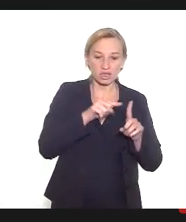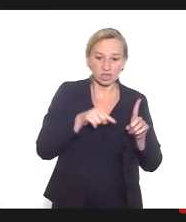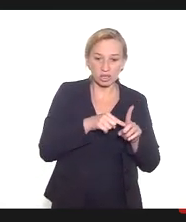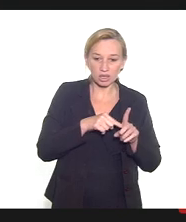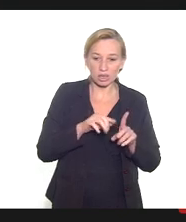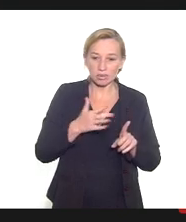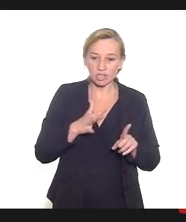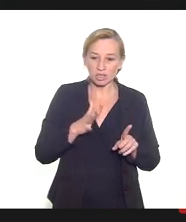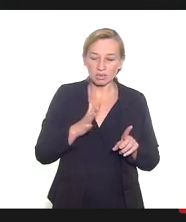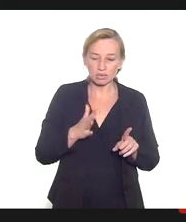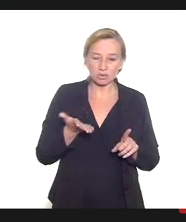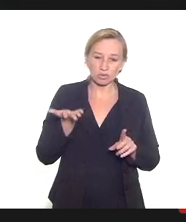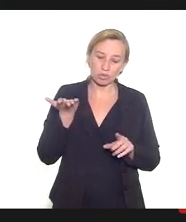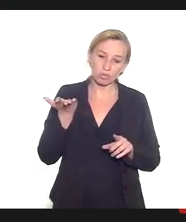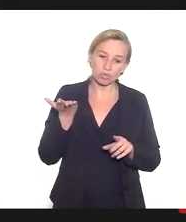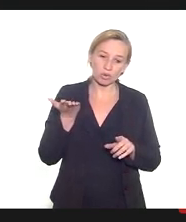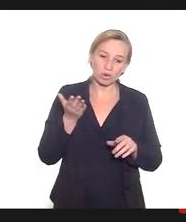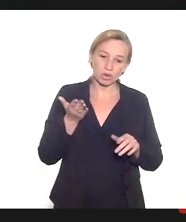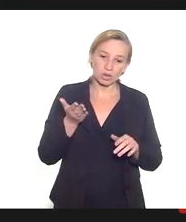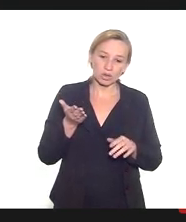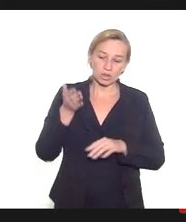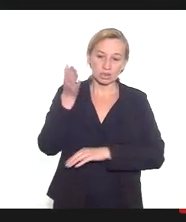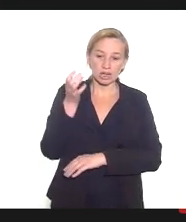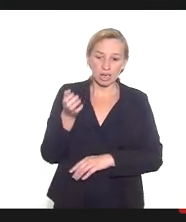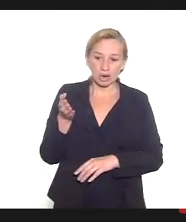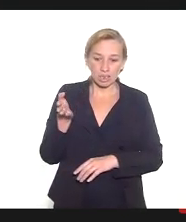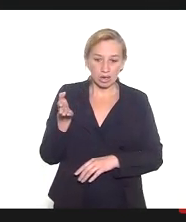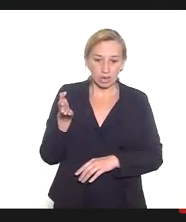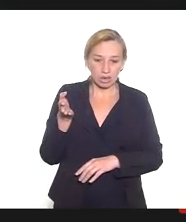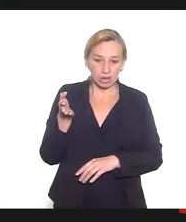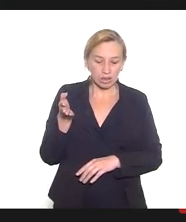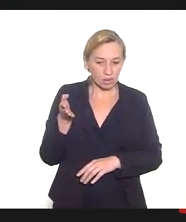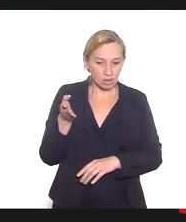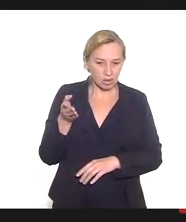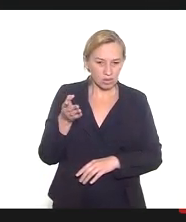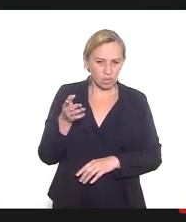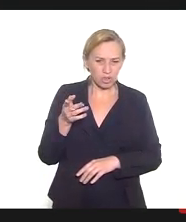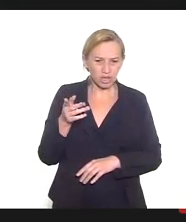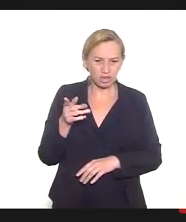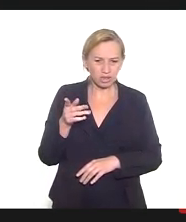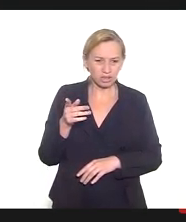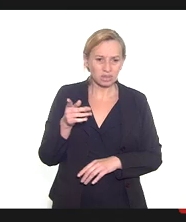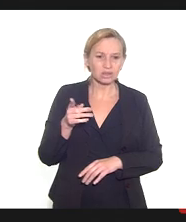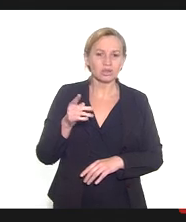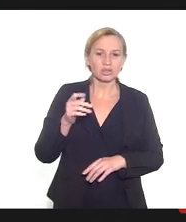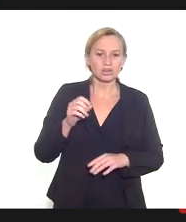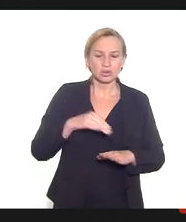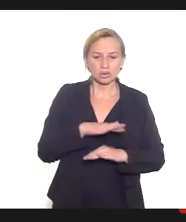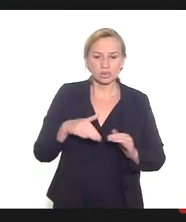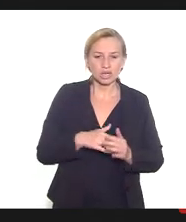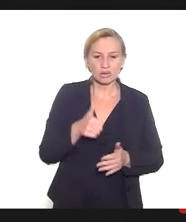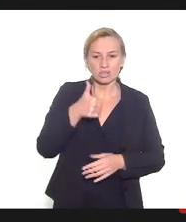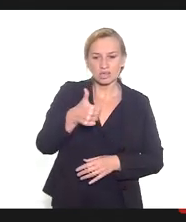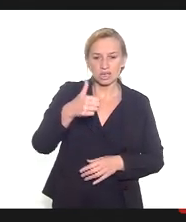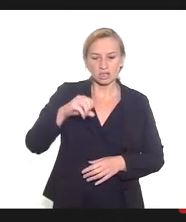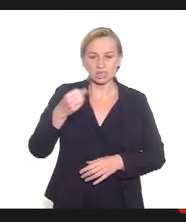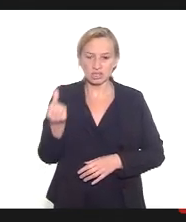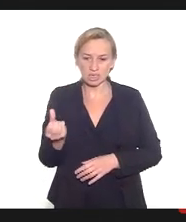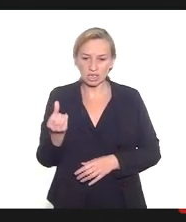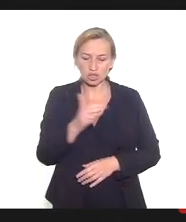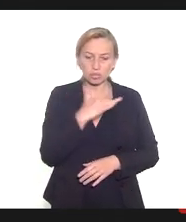equivalente àquela época da planilha da seu perfil gripe do CPP gripe aqui no Brasil totalizando 106 óbitos